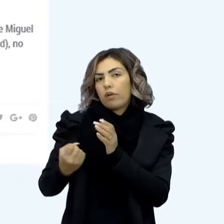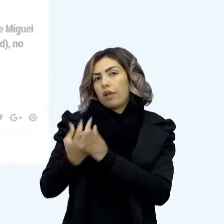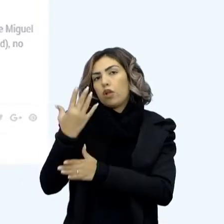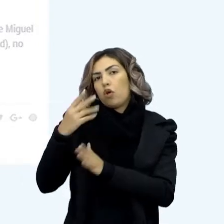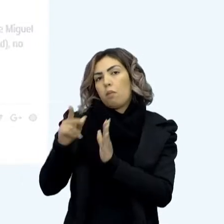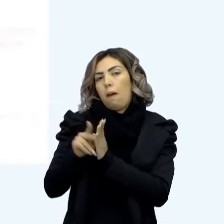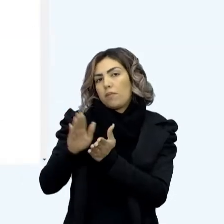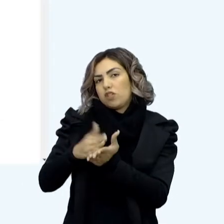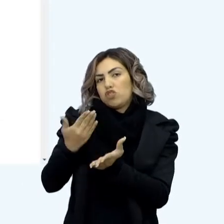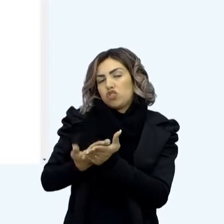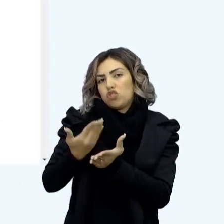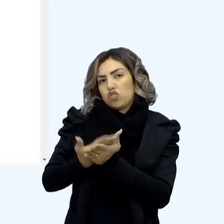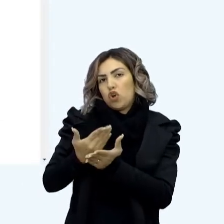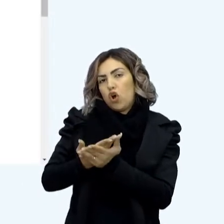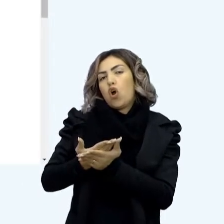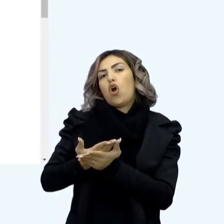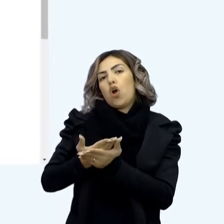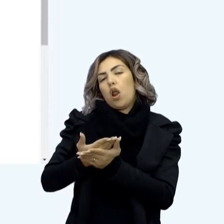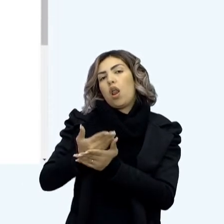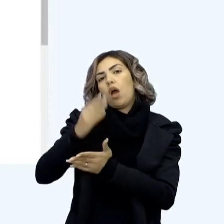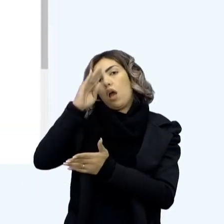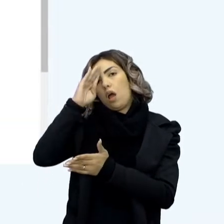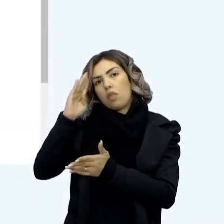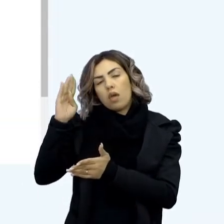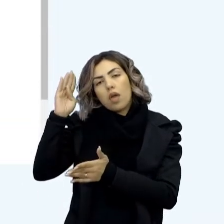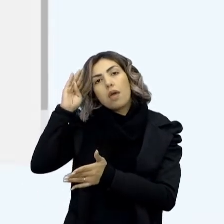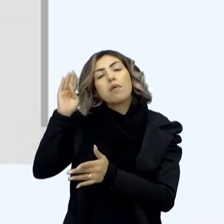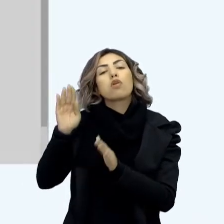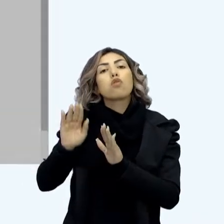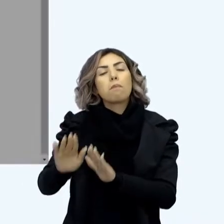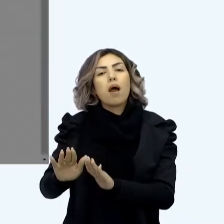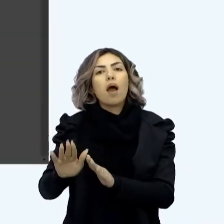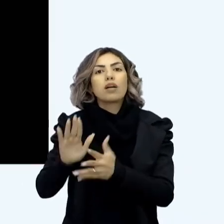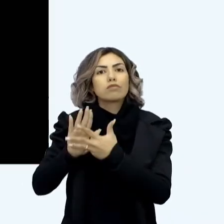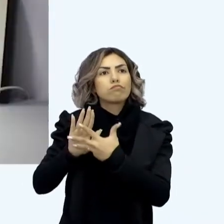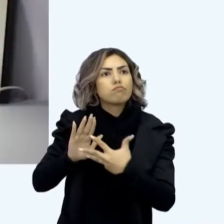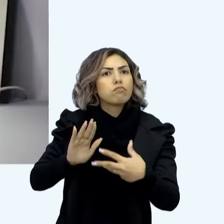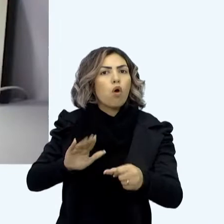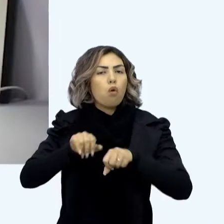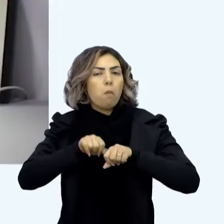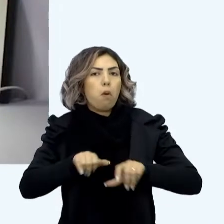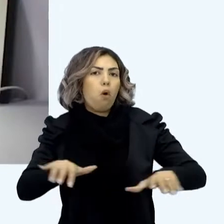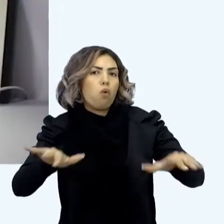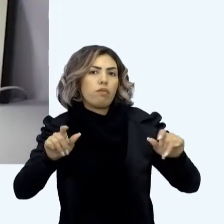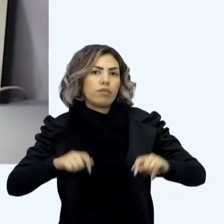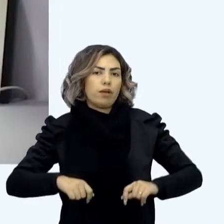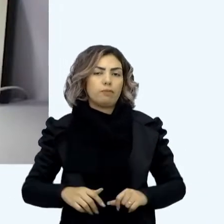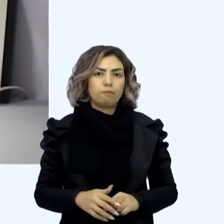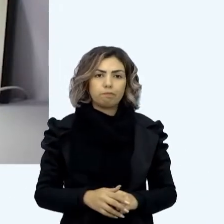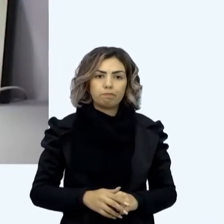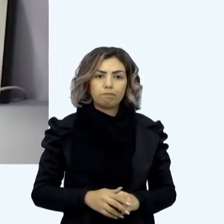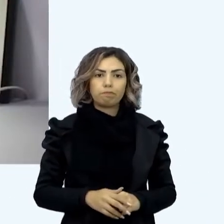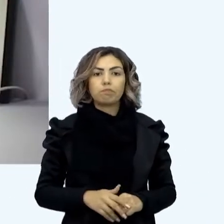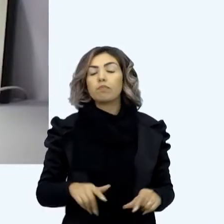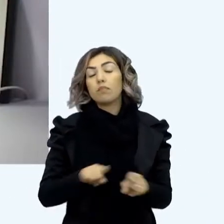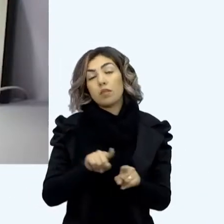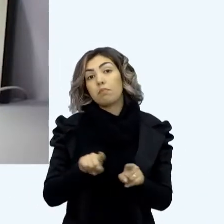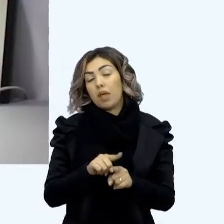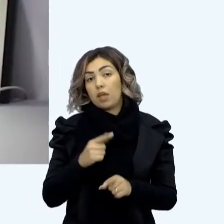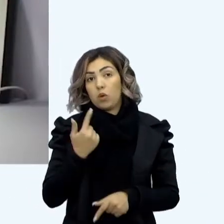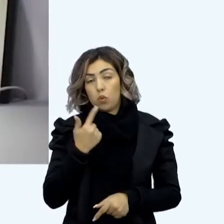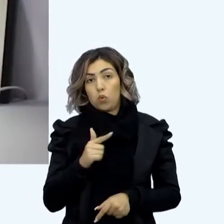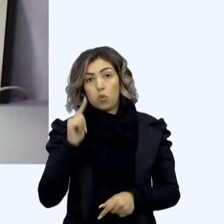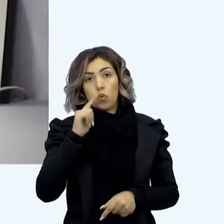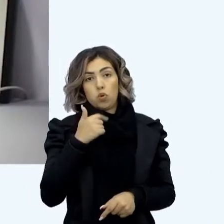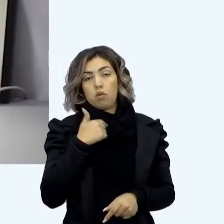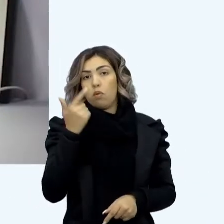acadêmico, mas que se destina a um público bem mais amplo. Um outro processo que eu venho realizando dentro